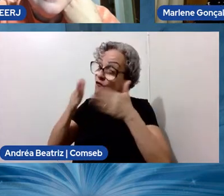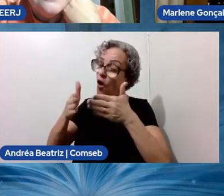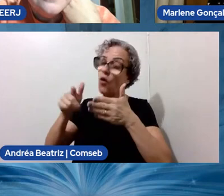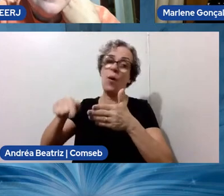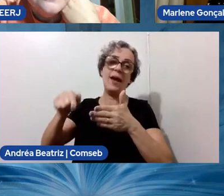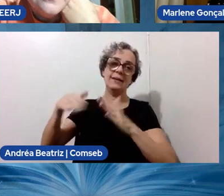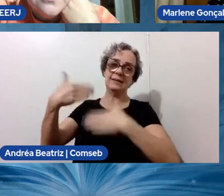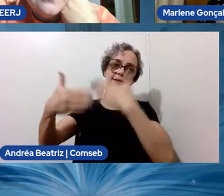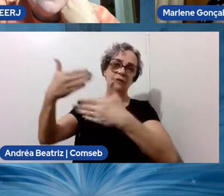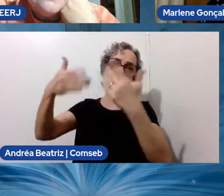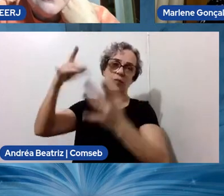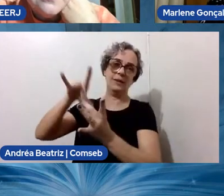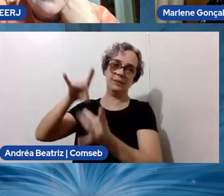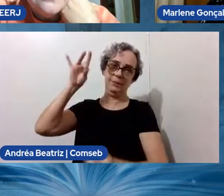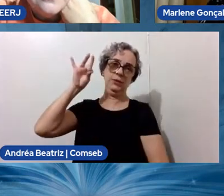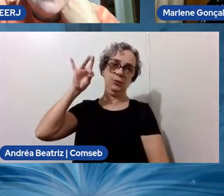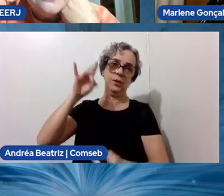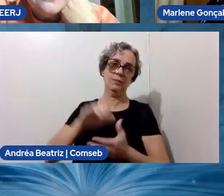dúvida.